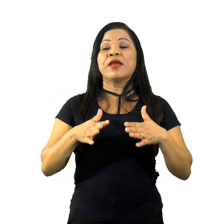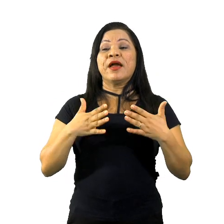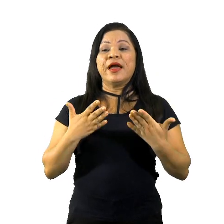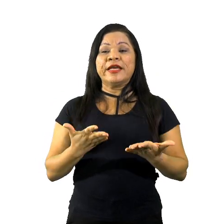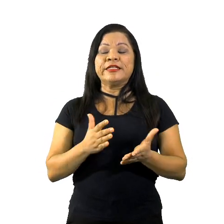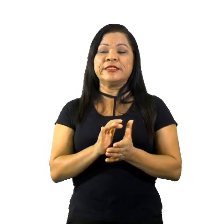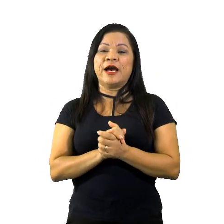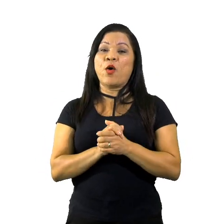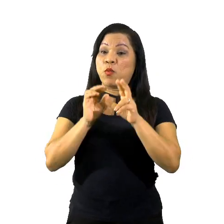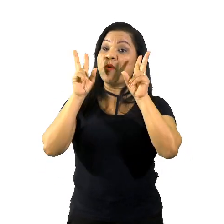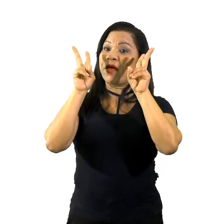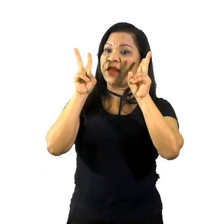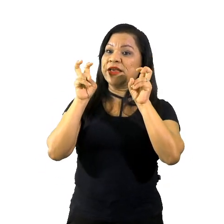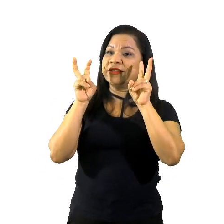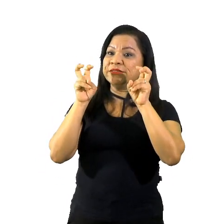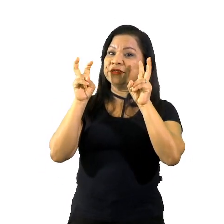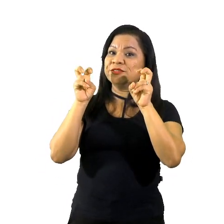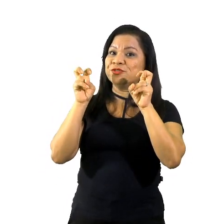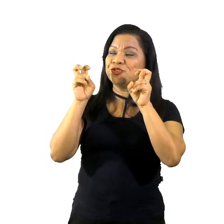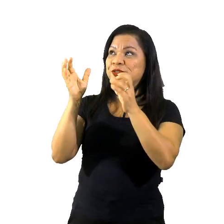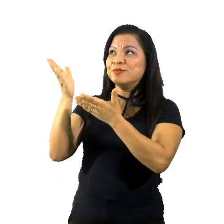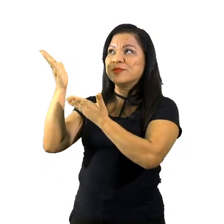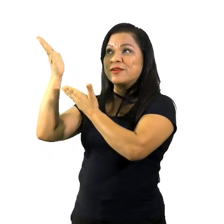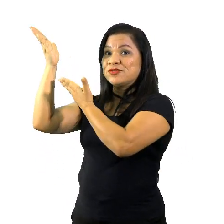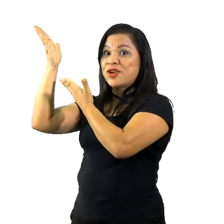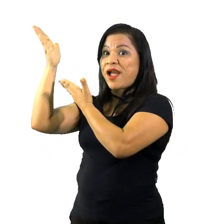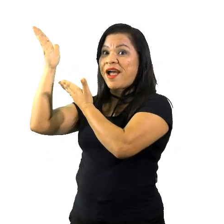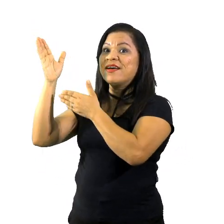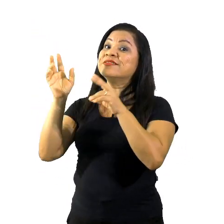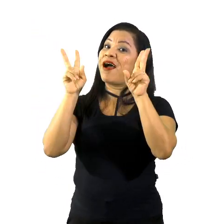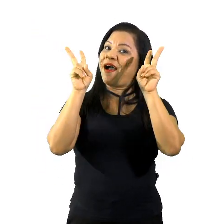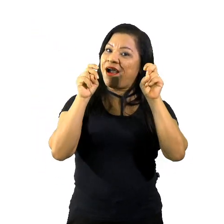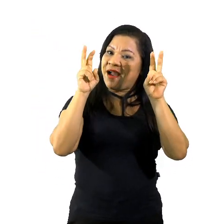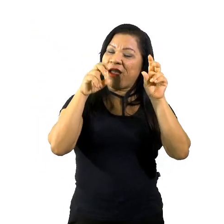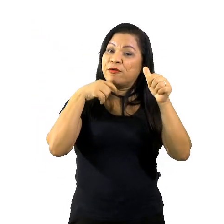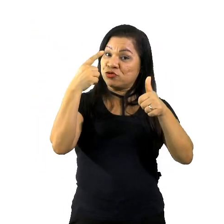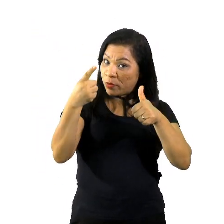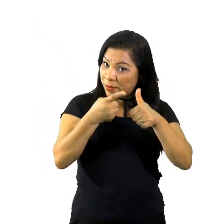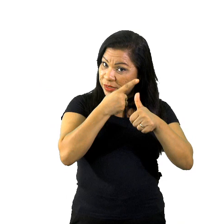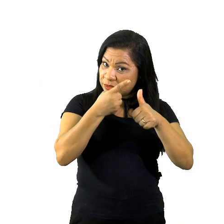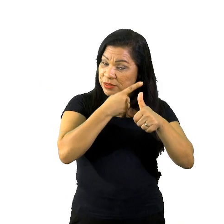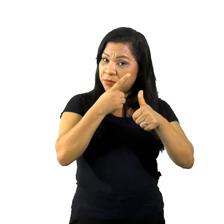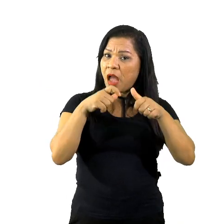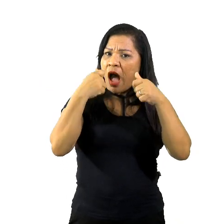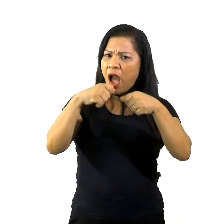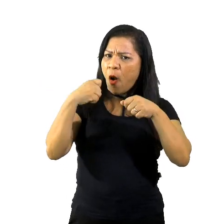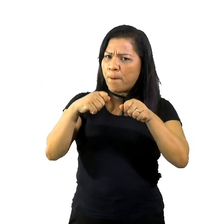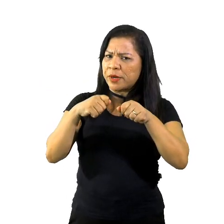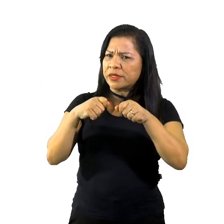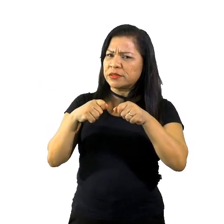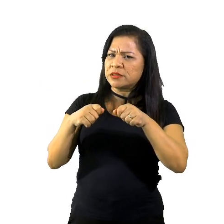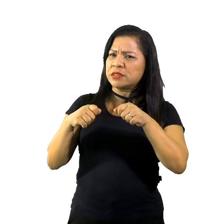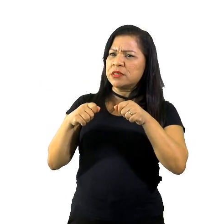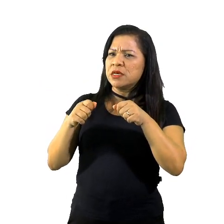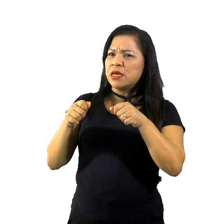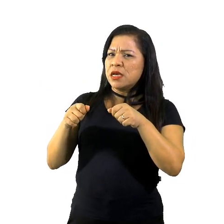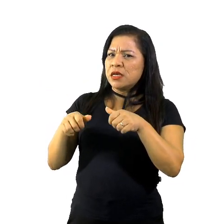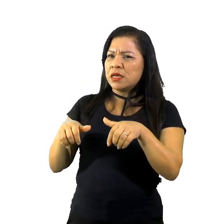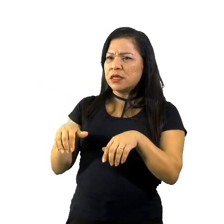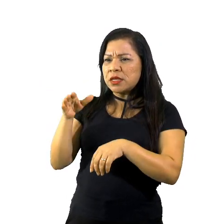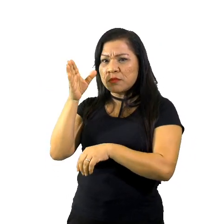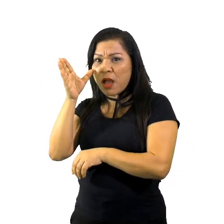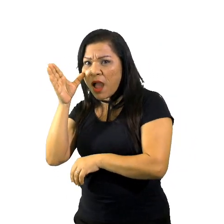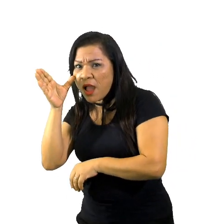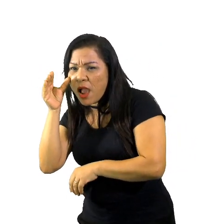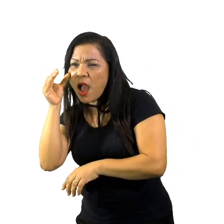destaque, ele é o título principal. O título principal, ele tem que ser chamativo, ele tem que vir em